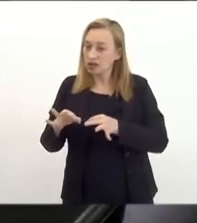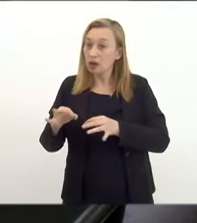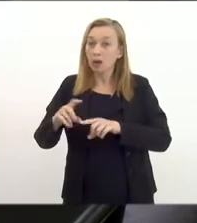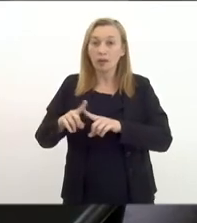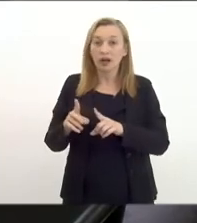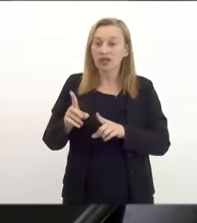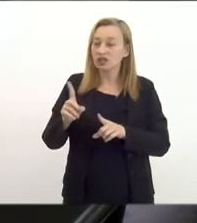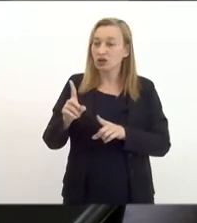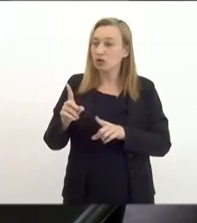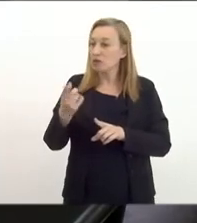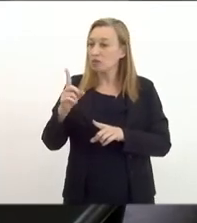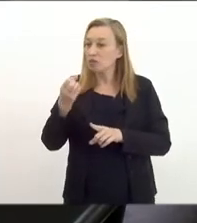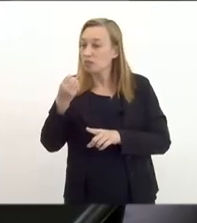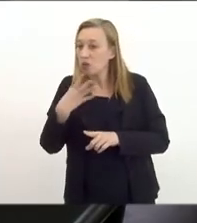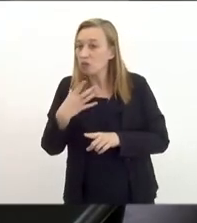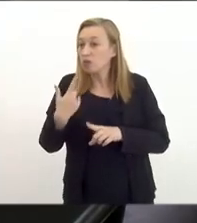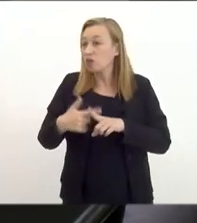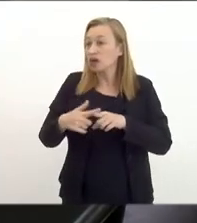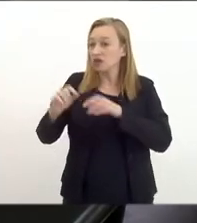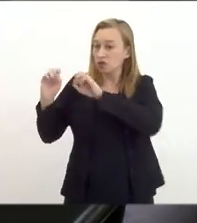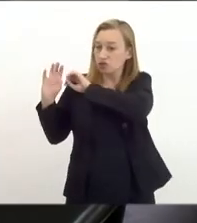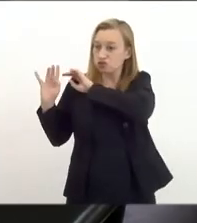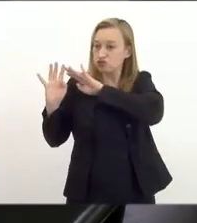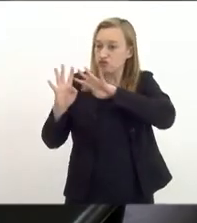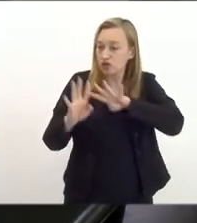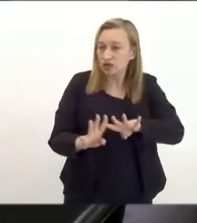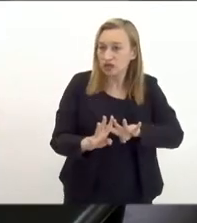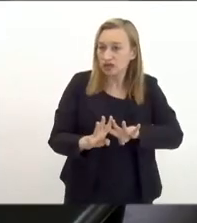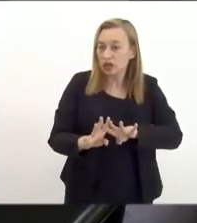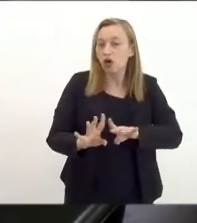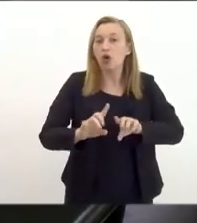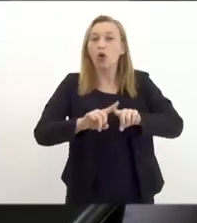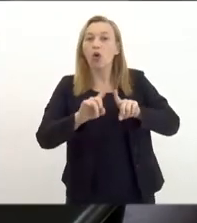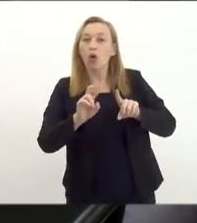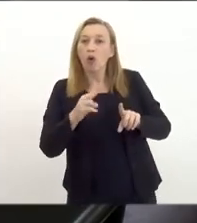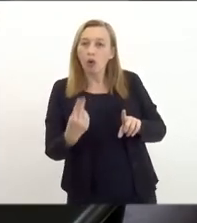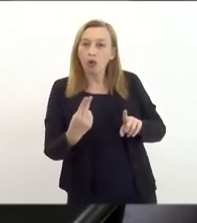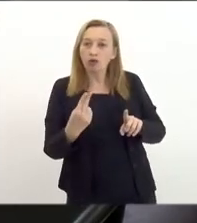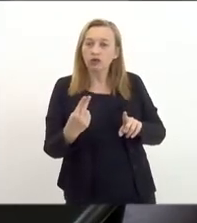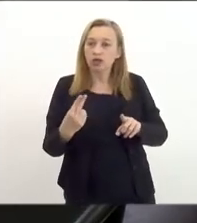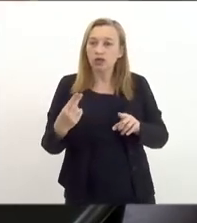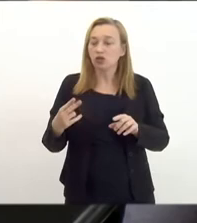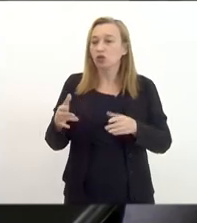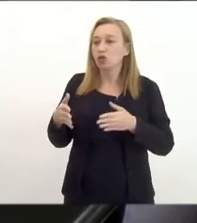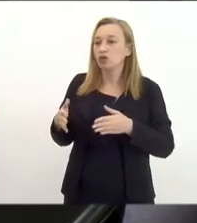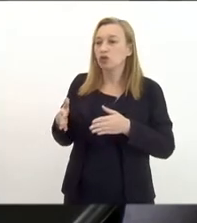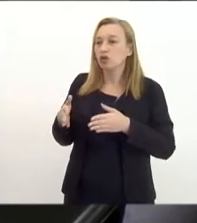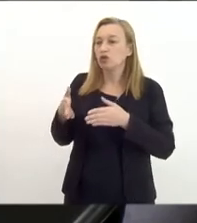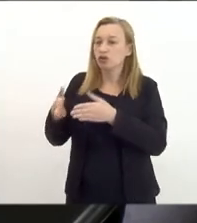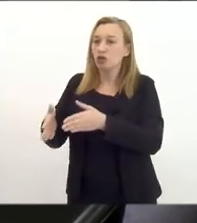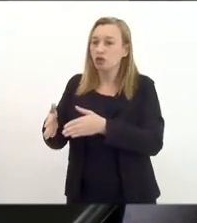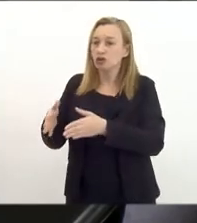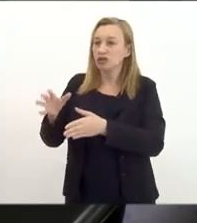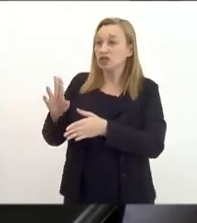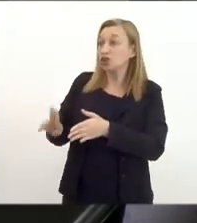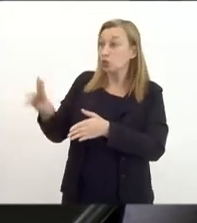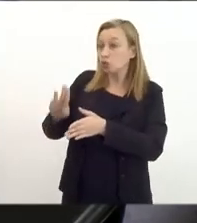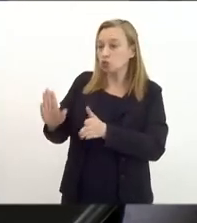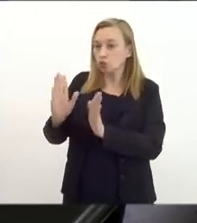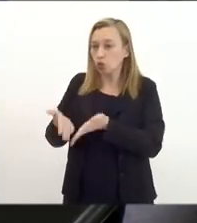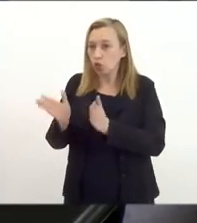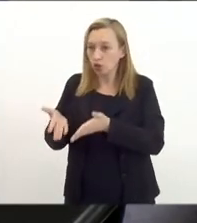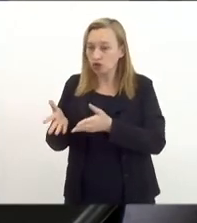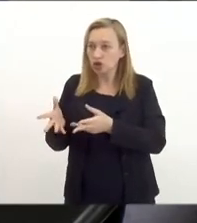Por que eles têm alguma destinação hoje em uso porque eles vieram é